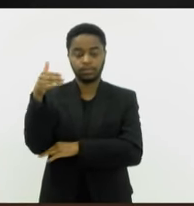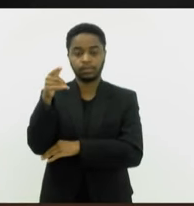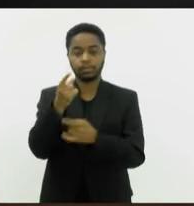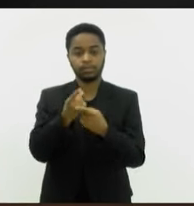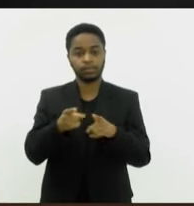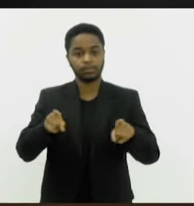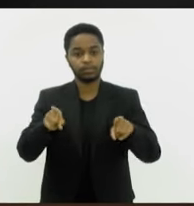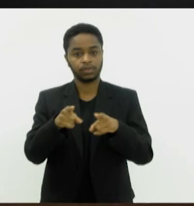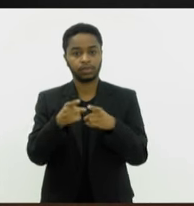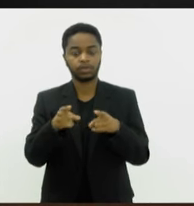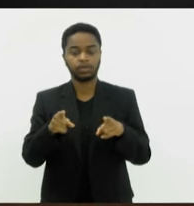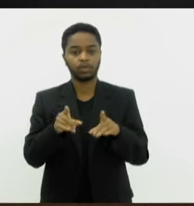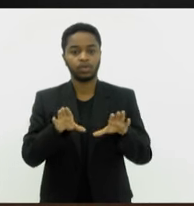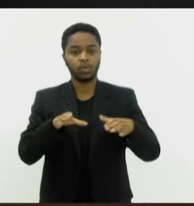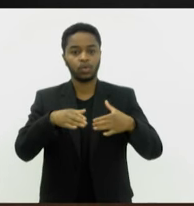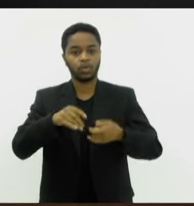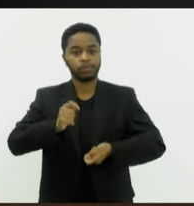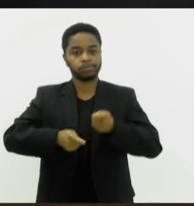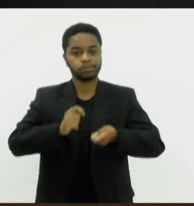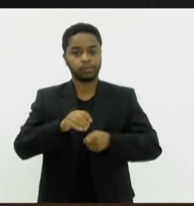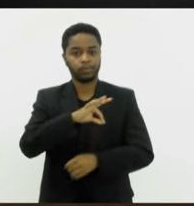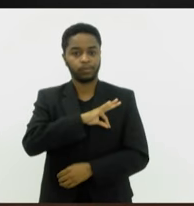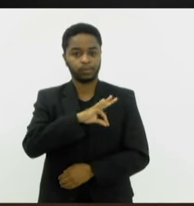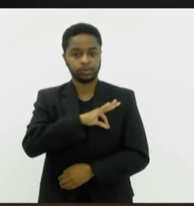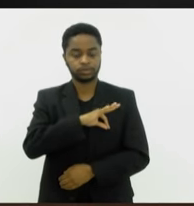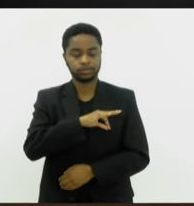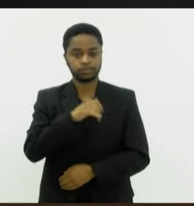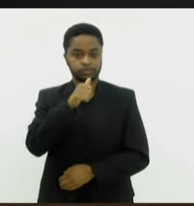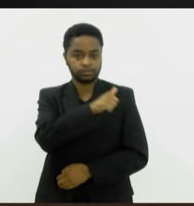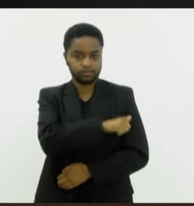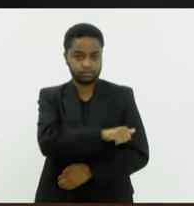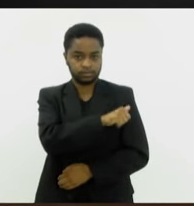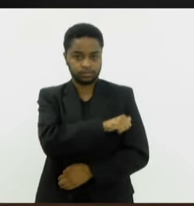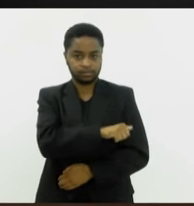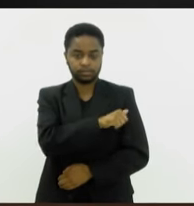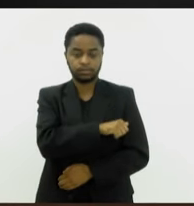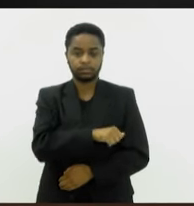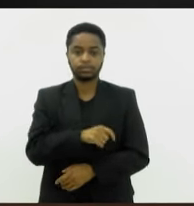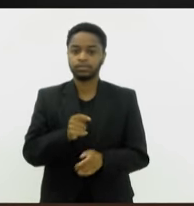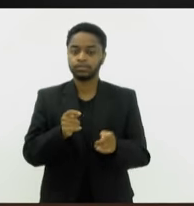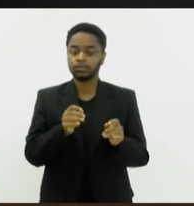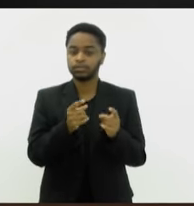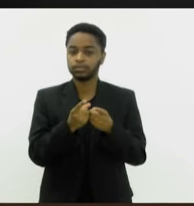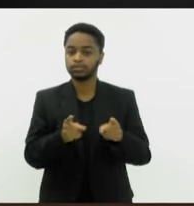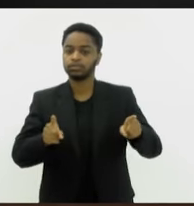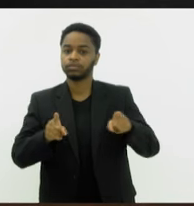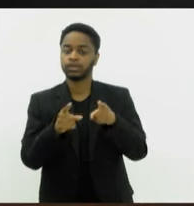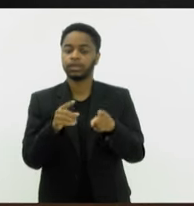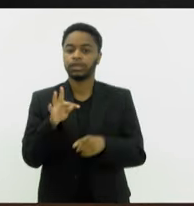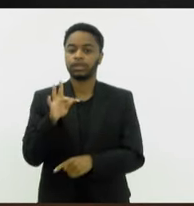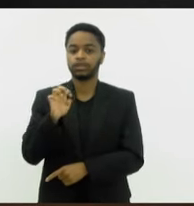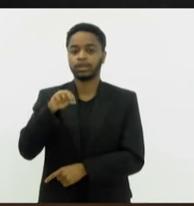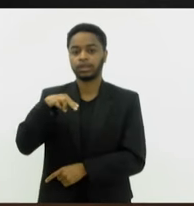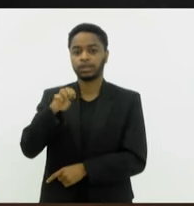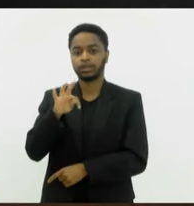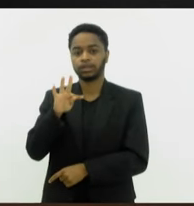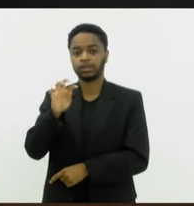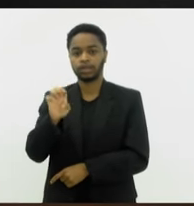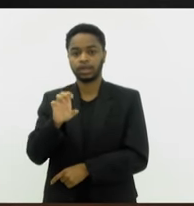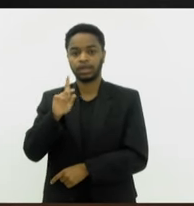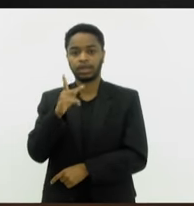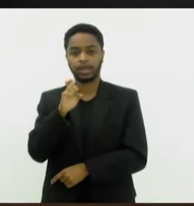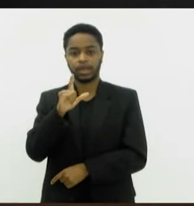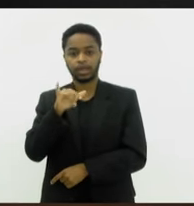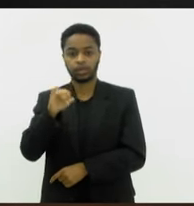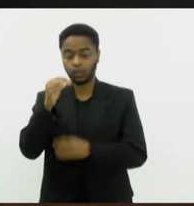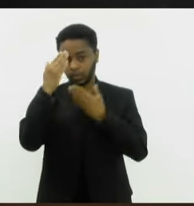executado pela banda de música da Polícia Militar do Estado do Rio de Janeiro sobre a regência do Subtenente Hélio Desde já agradeço a